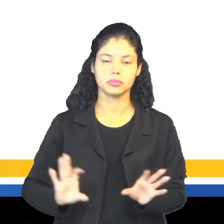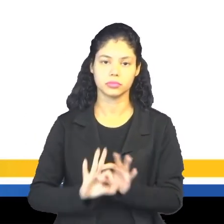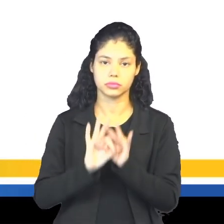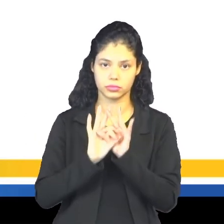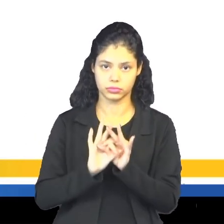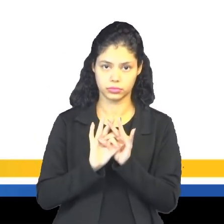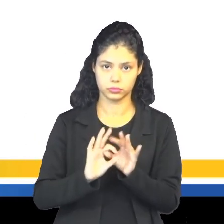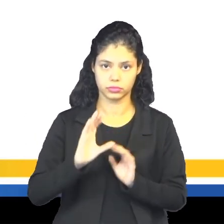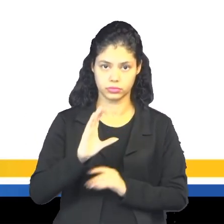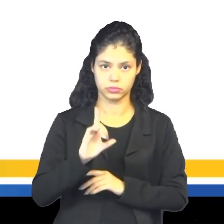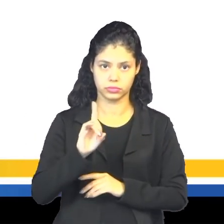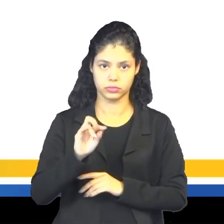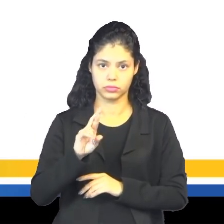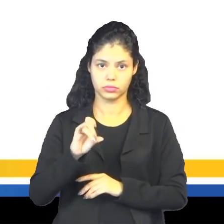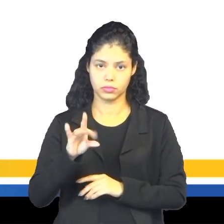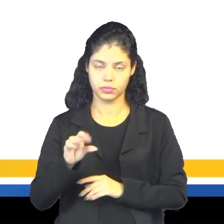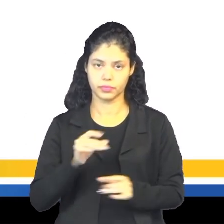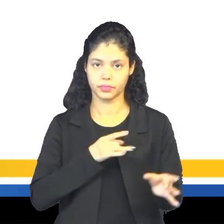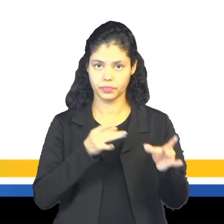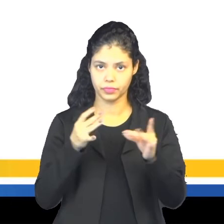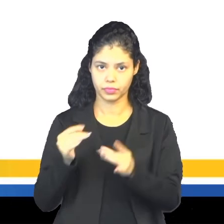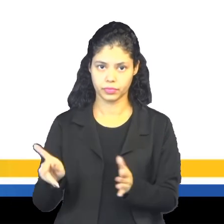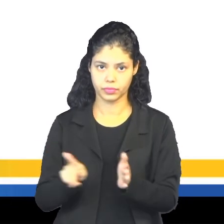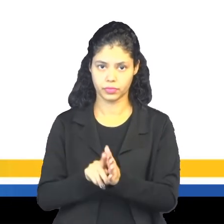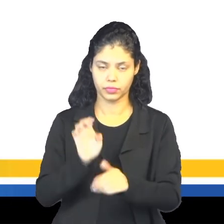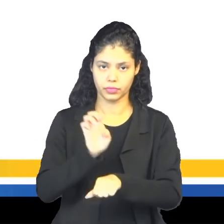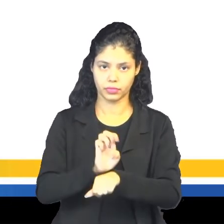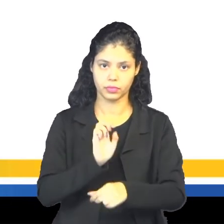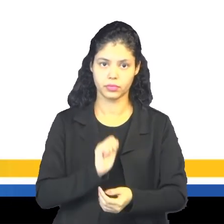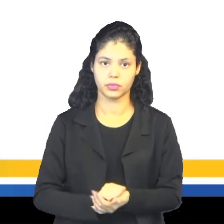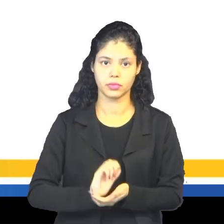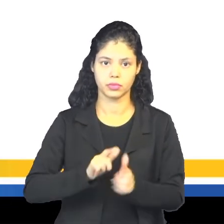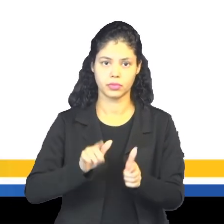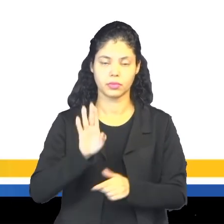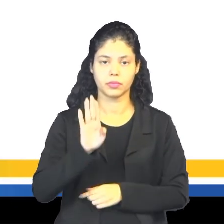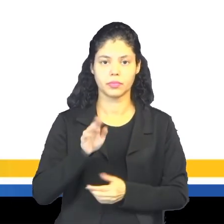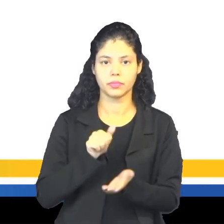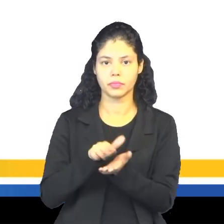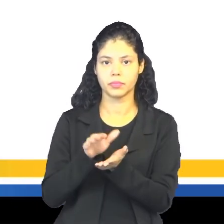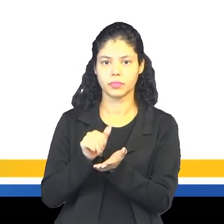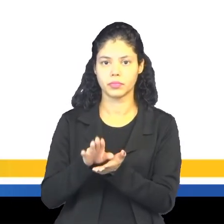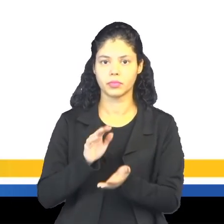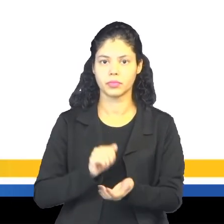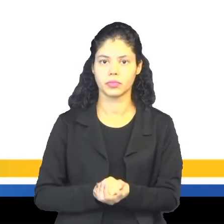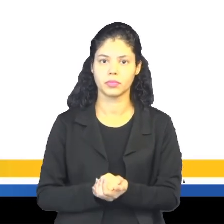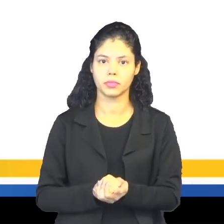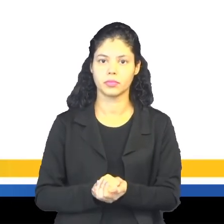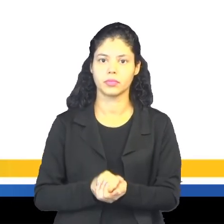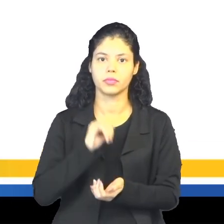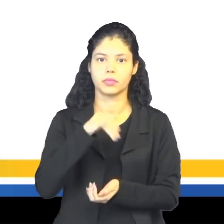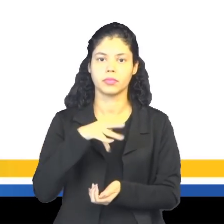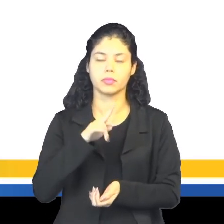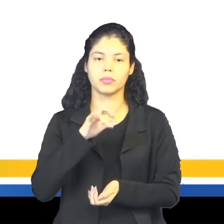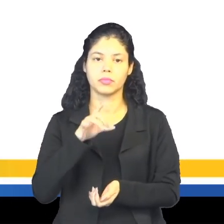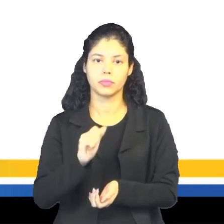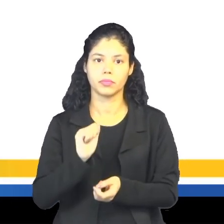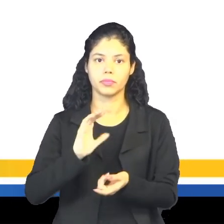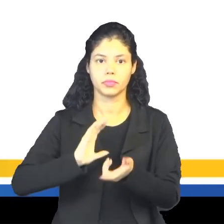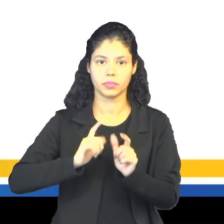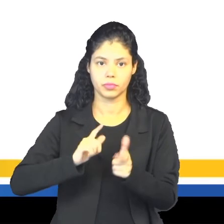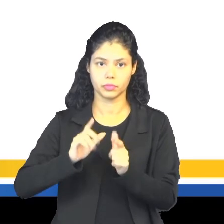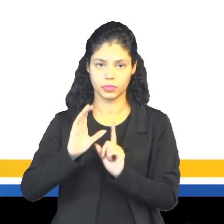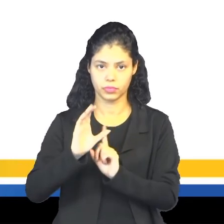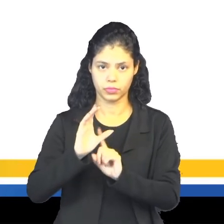holandeses que venderam os seus domínios para ambos os estados. Letra B, a expulsão dos muçulmanos da Península Ibérica. Letra